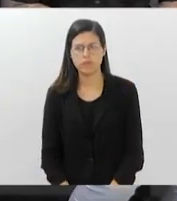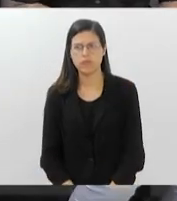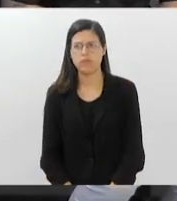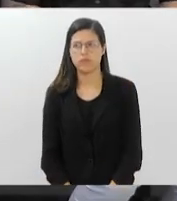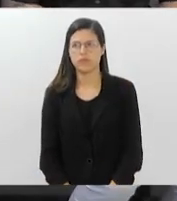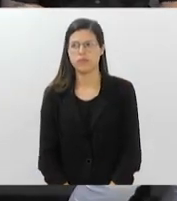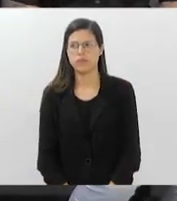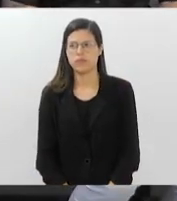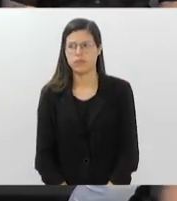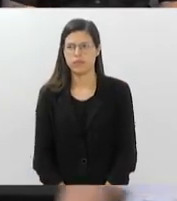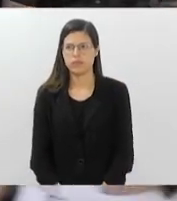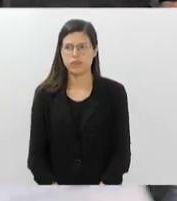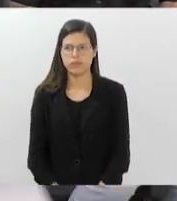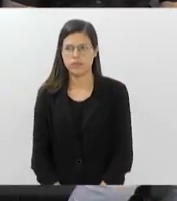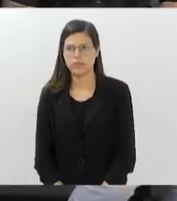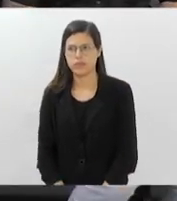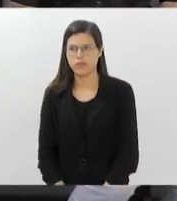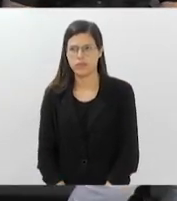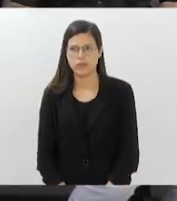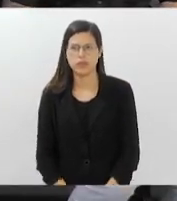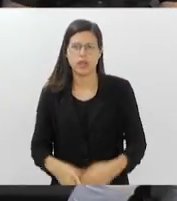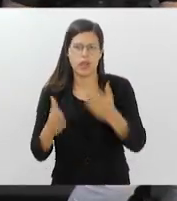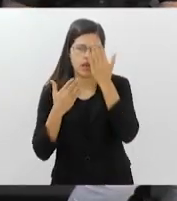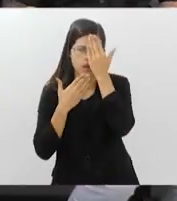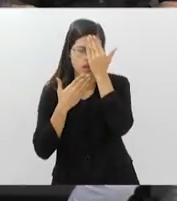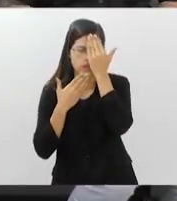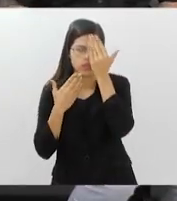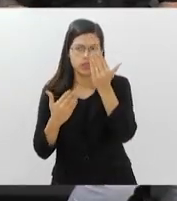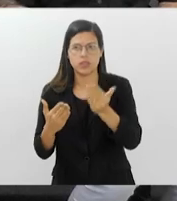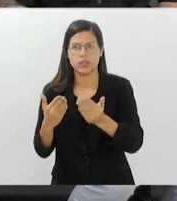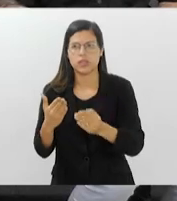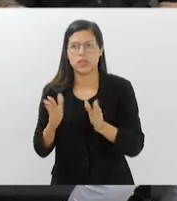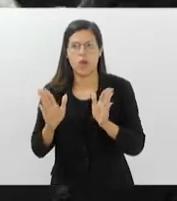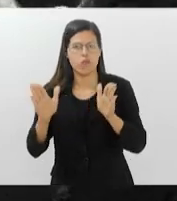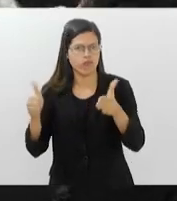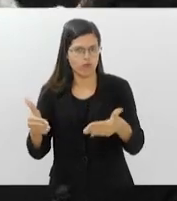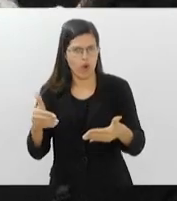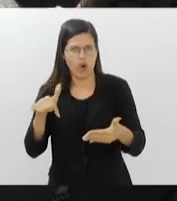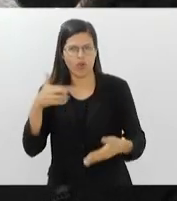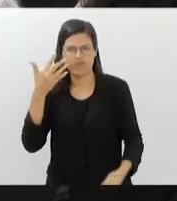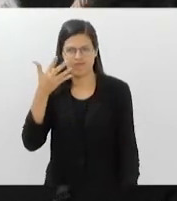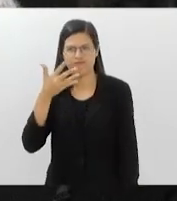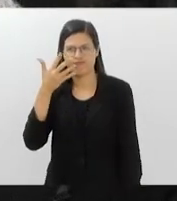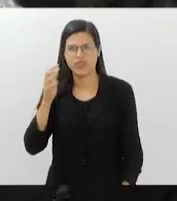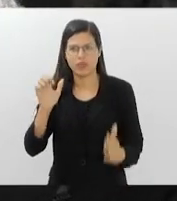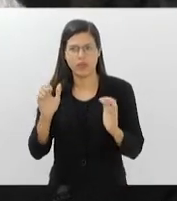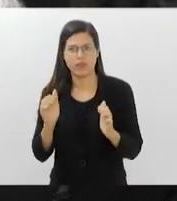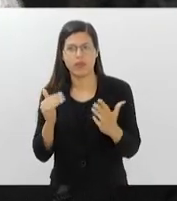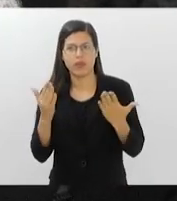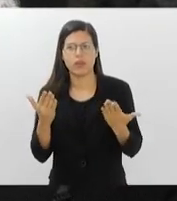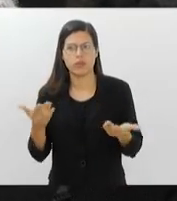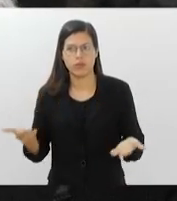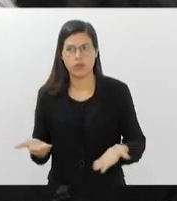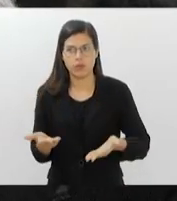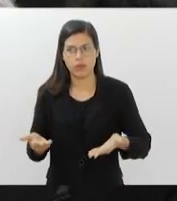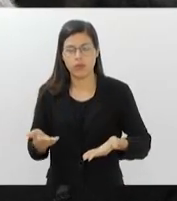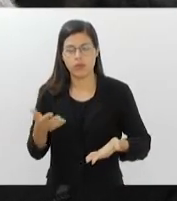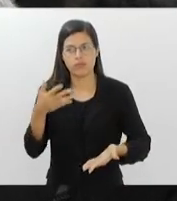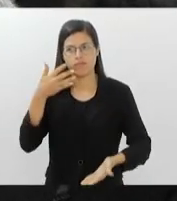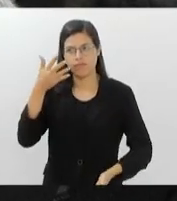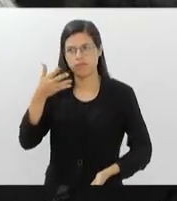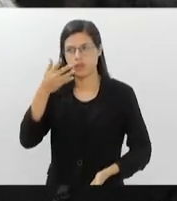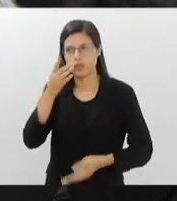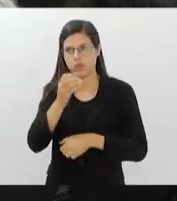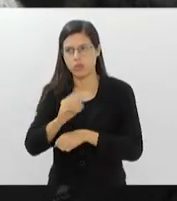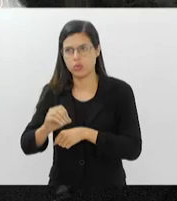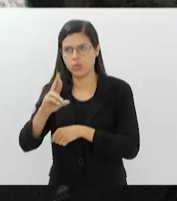tuberculose vamos vamos agradecer aqui ao fórum então vou passar a palavra aqui a